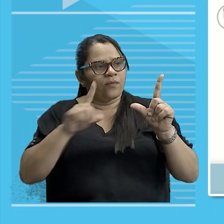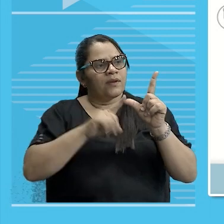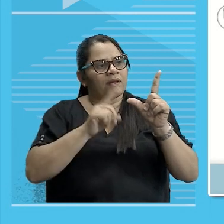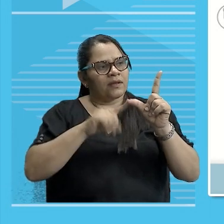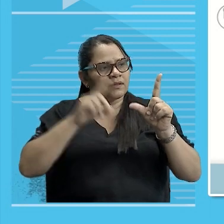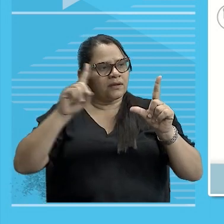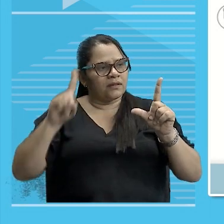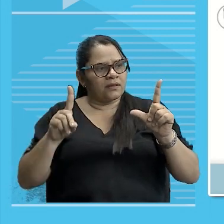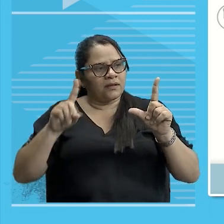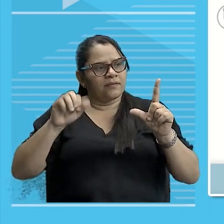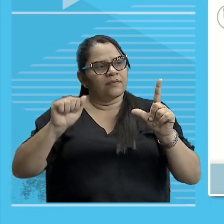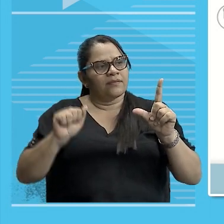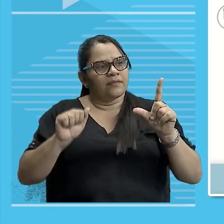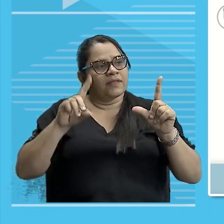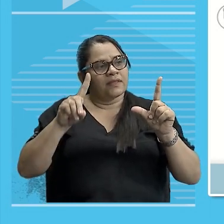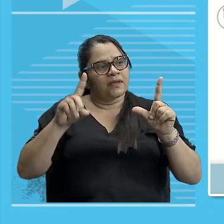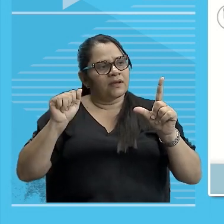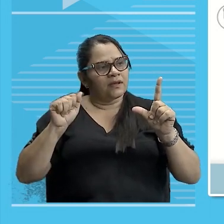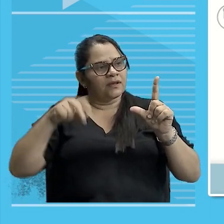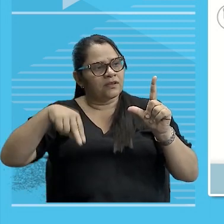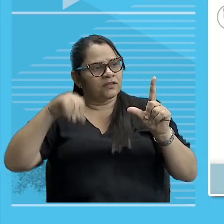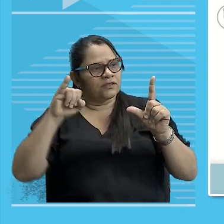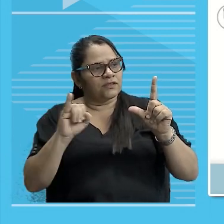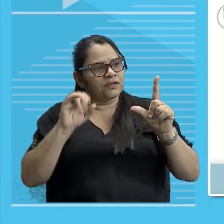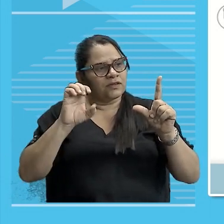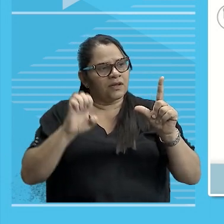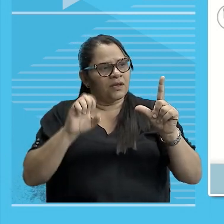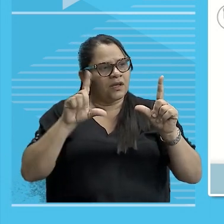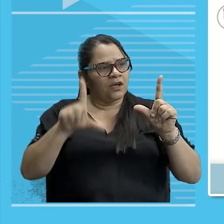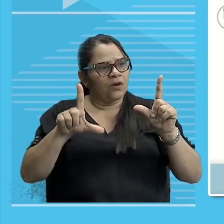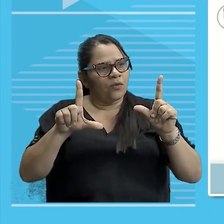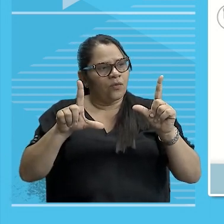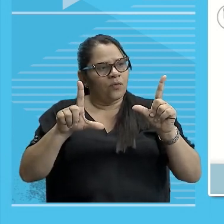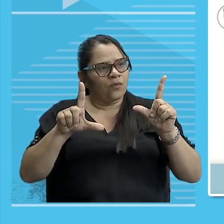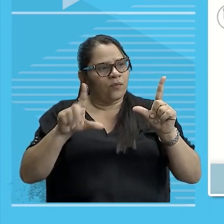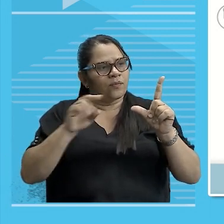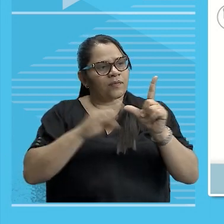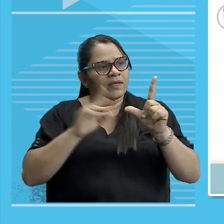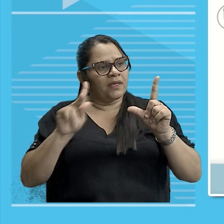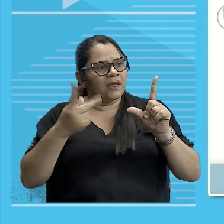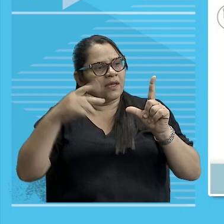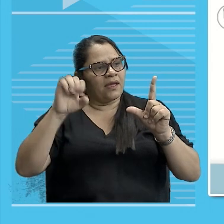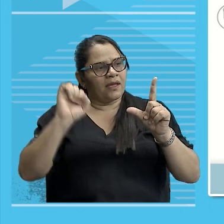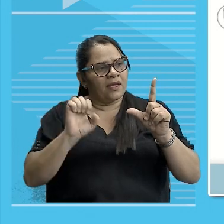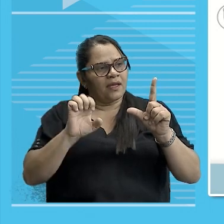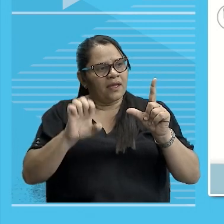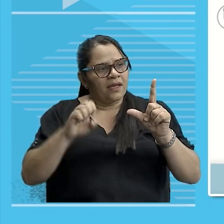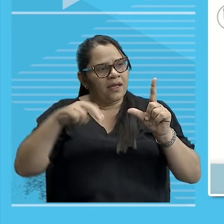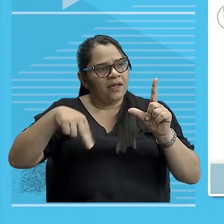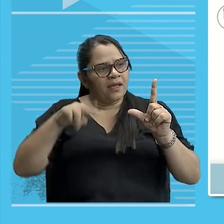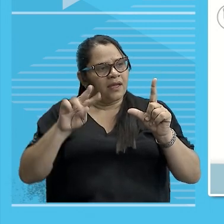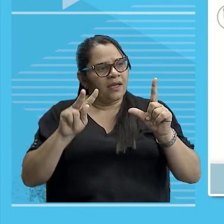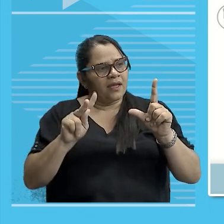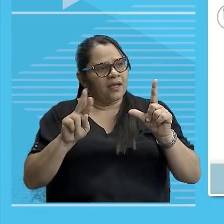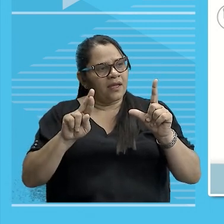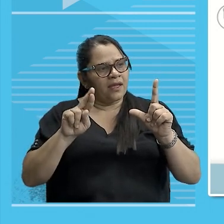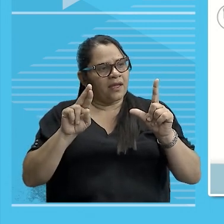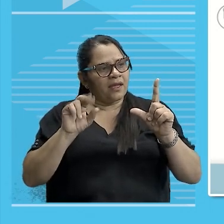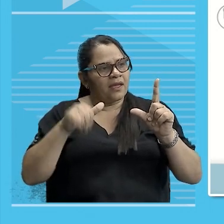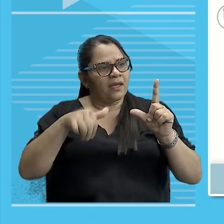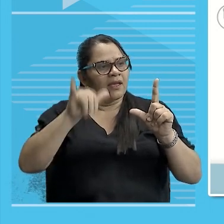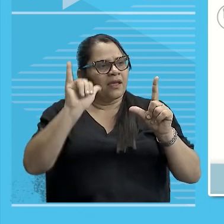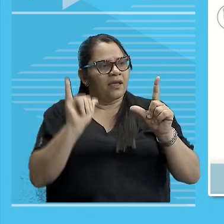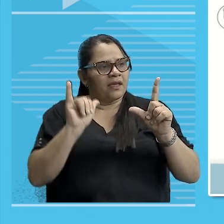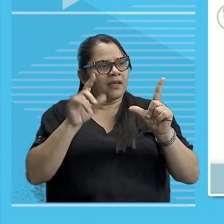Daniel guliman e Henri fayol é Joseph Duran